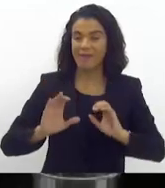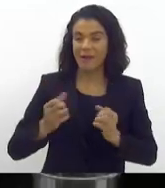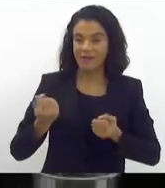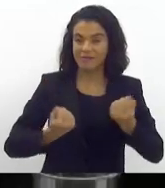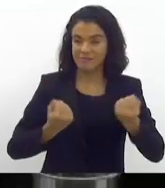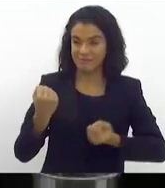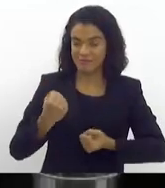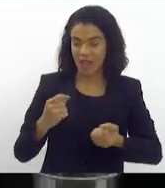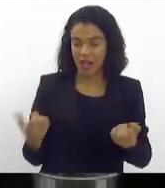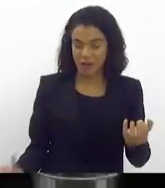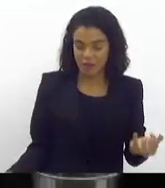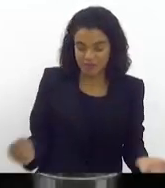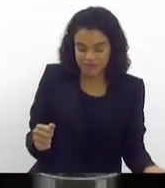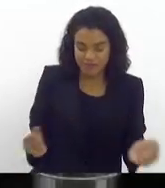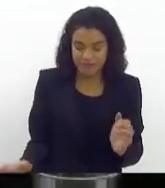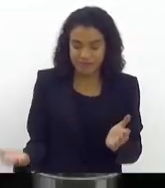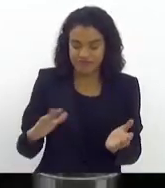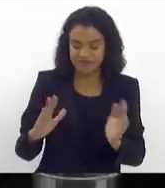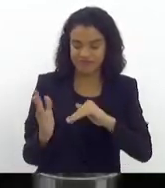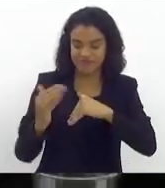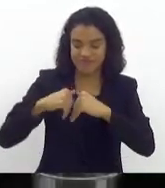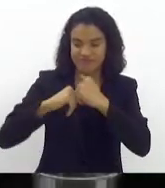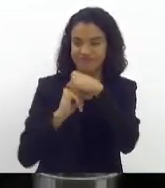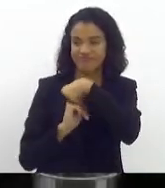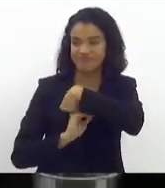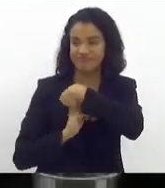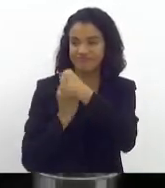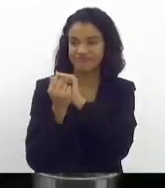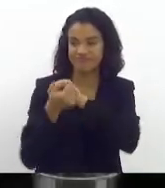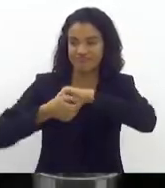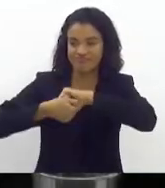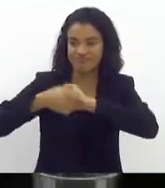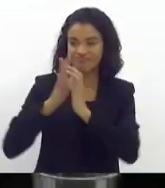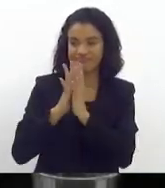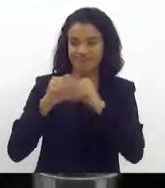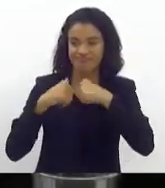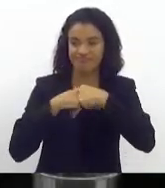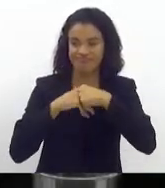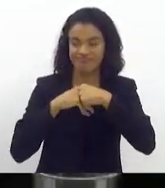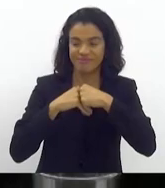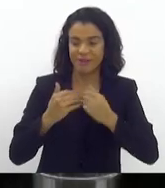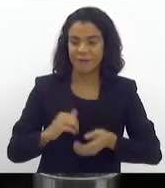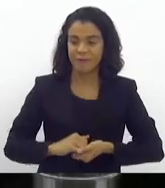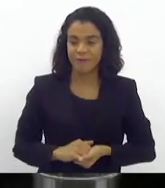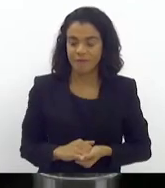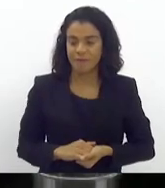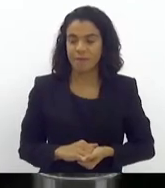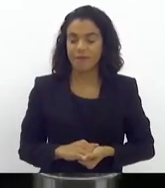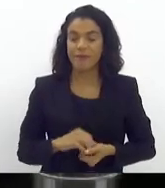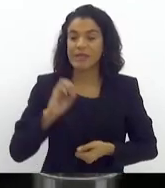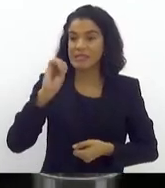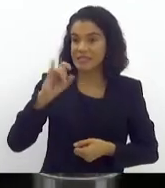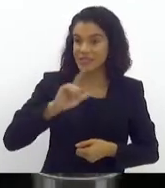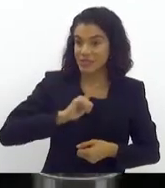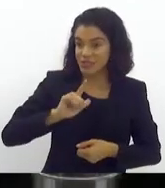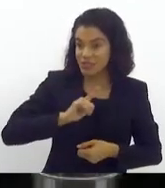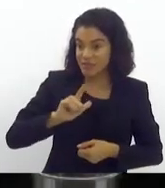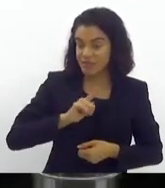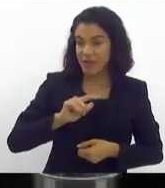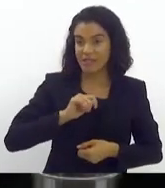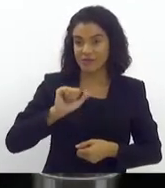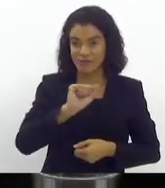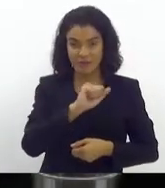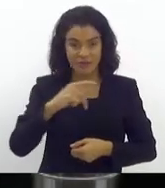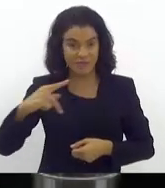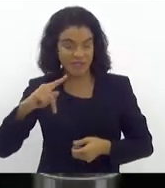ele teve que se desmontar, e uma parte foi dentro do carro. Eu estou dando um exemplo, porque se tivesse essa seleção no